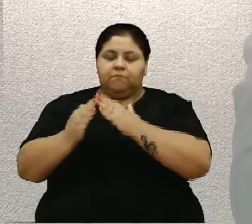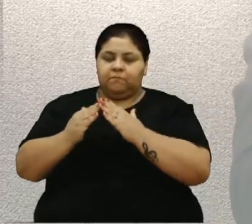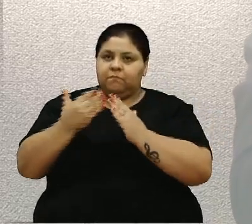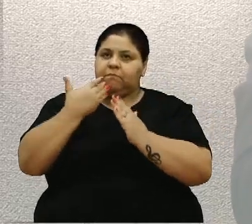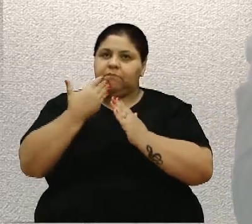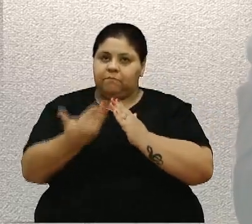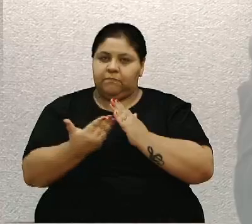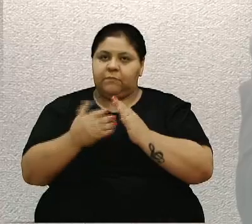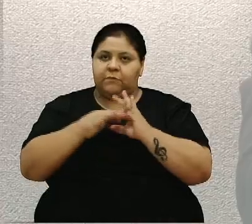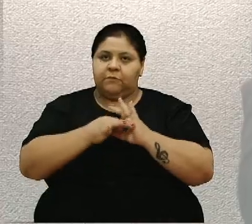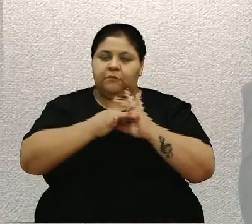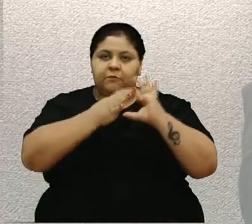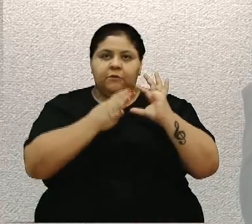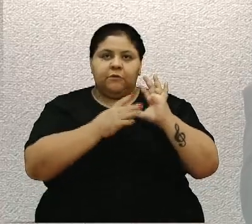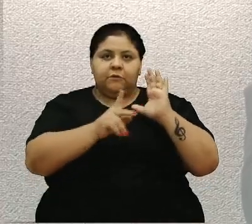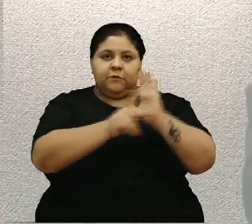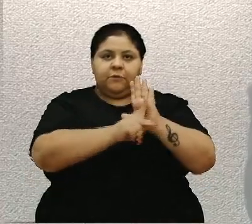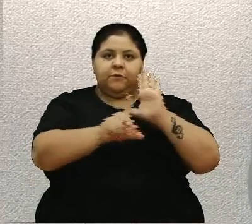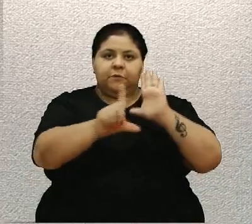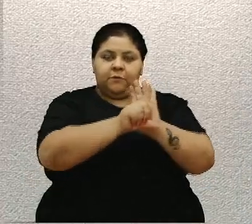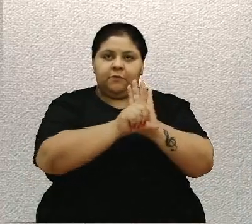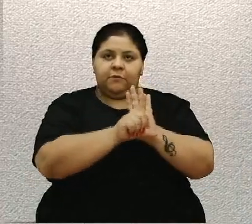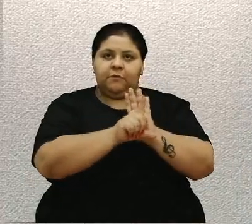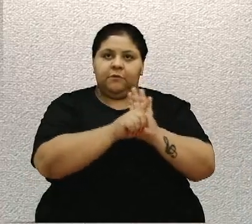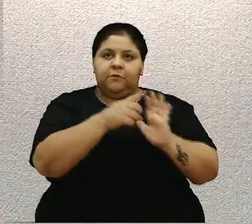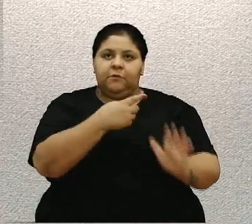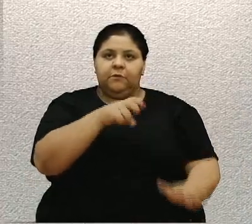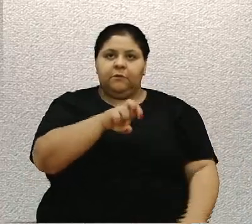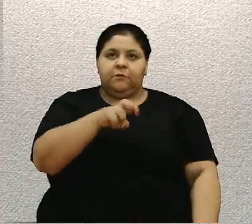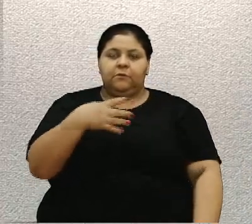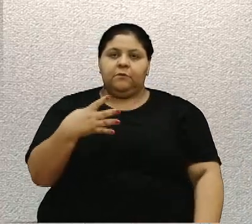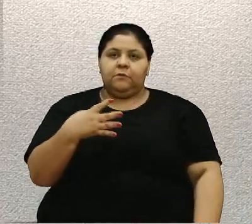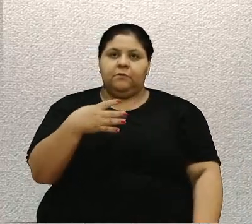manifesta-se favoravelmente ao projeto de lei número